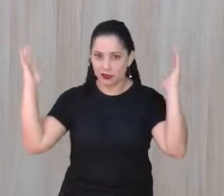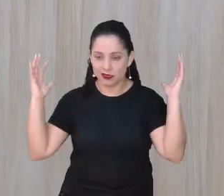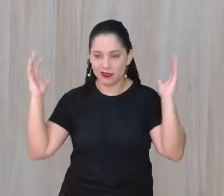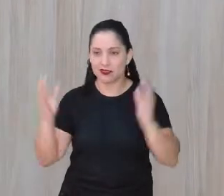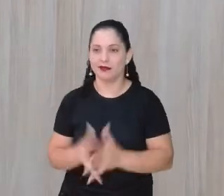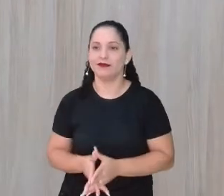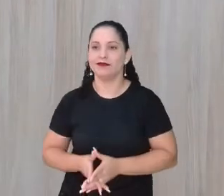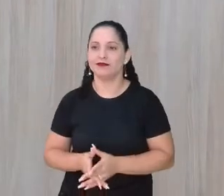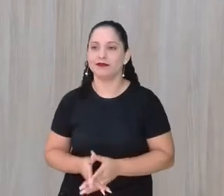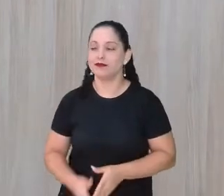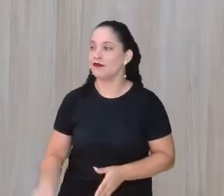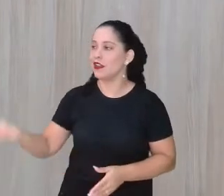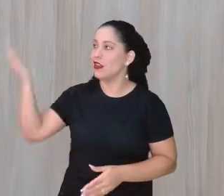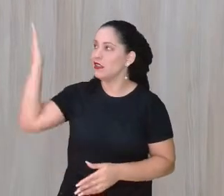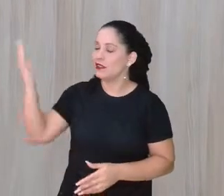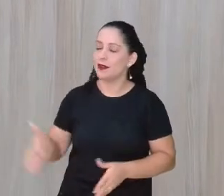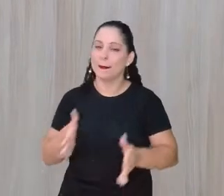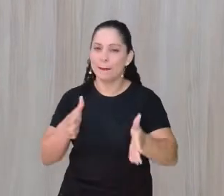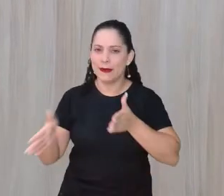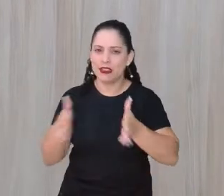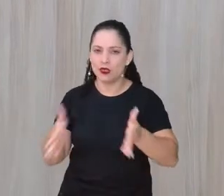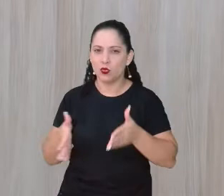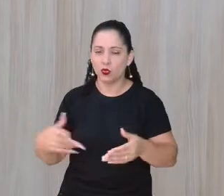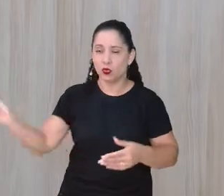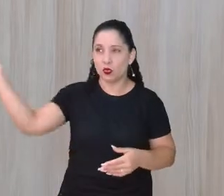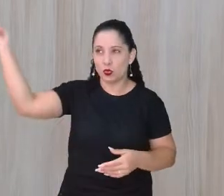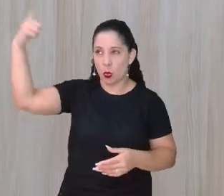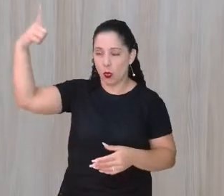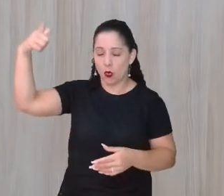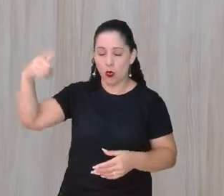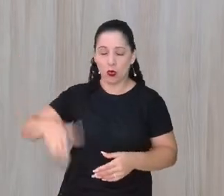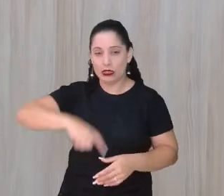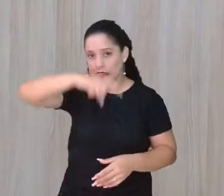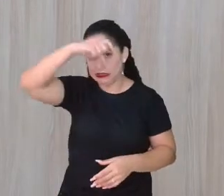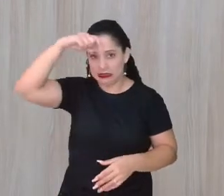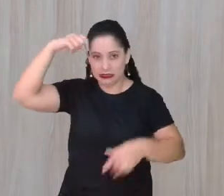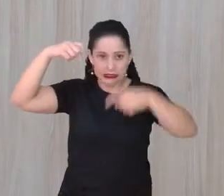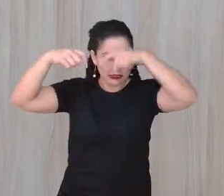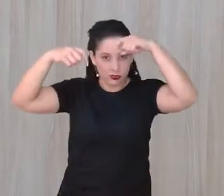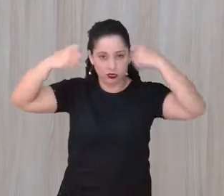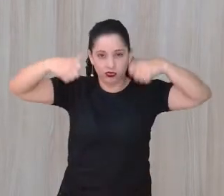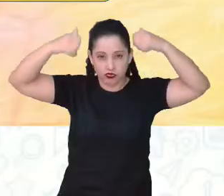esse período mesmo aí era um período do calor, né? Então, a gente vai ver o